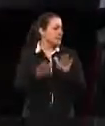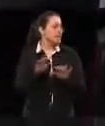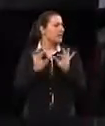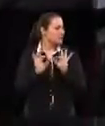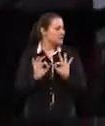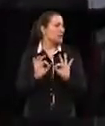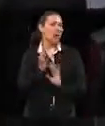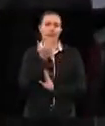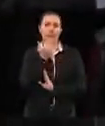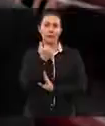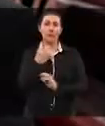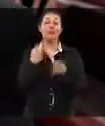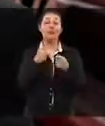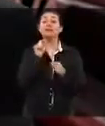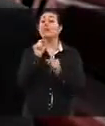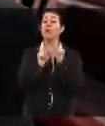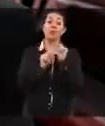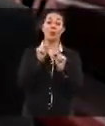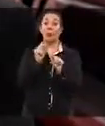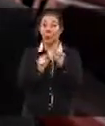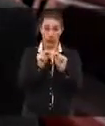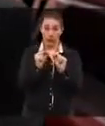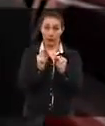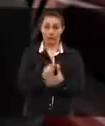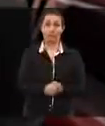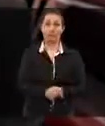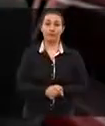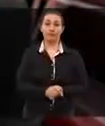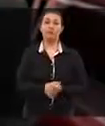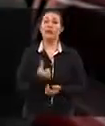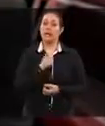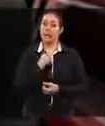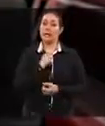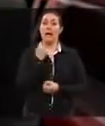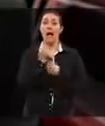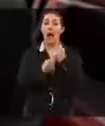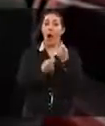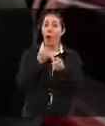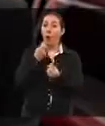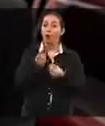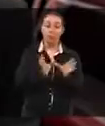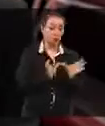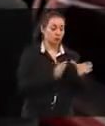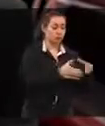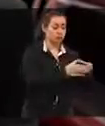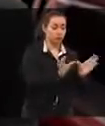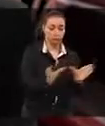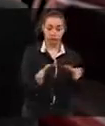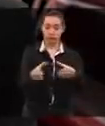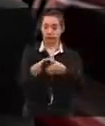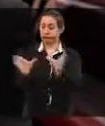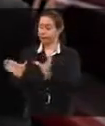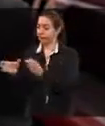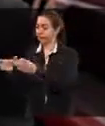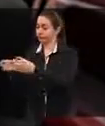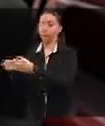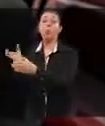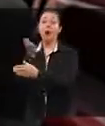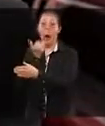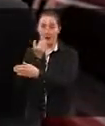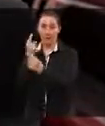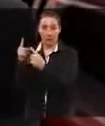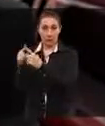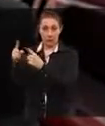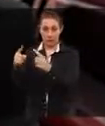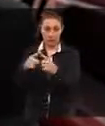equilibrada. Então o que a gente precisa, Gisele, basicamente, né? Nós temos alguns alimentos, algumas classes